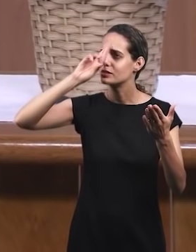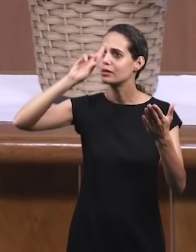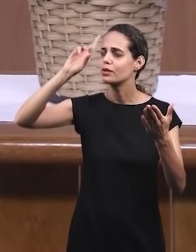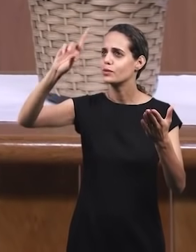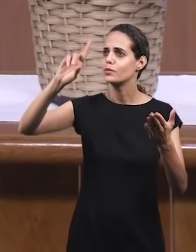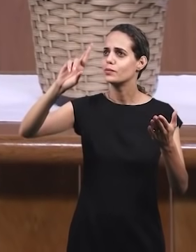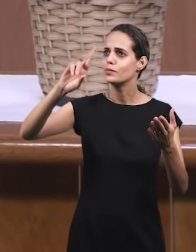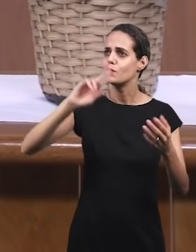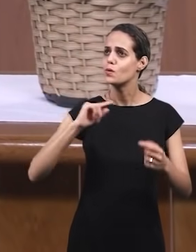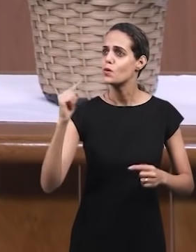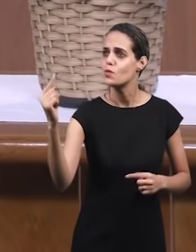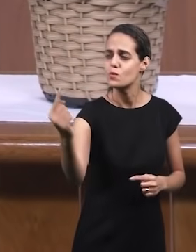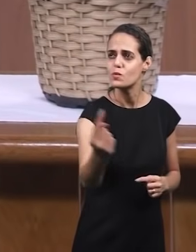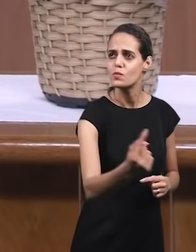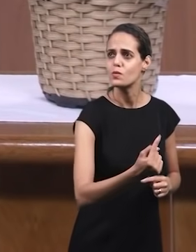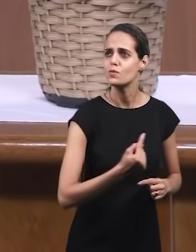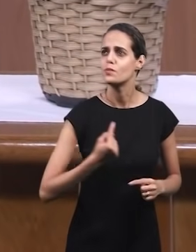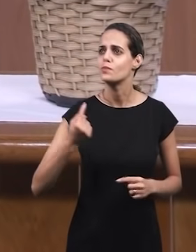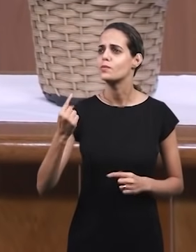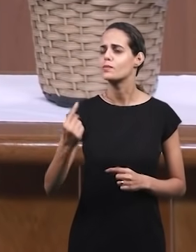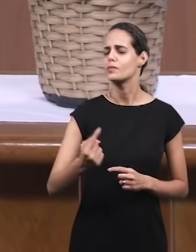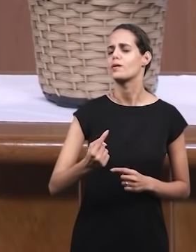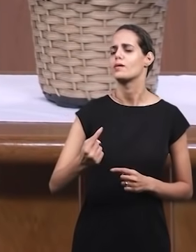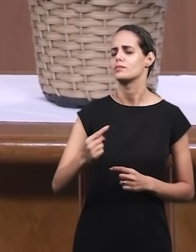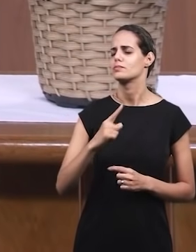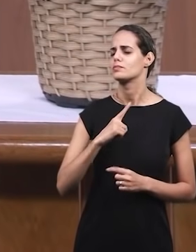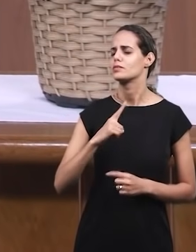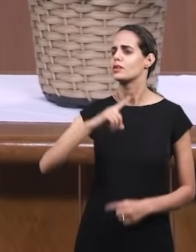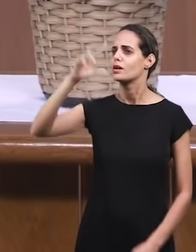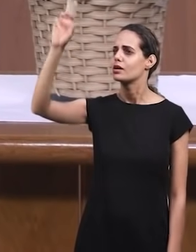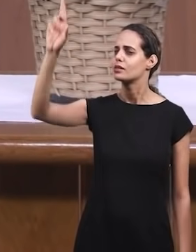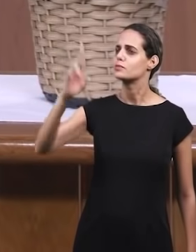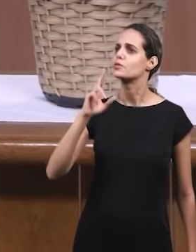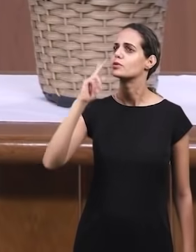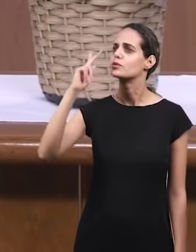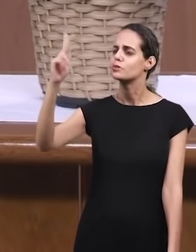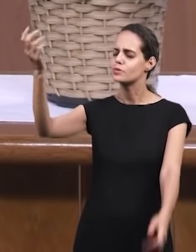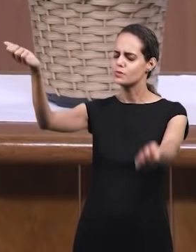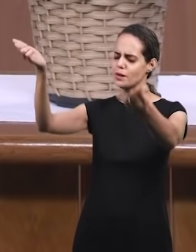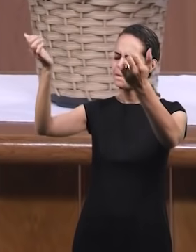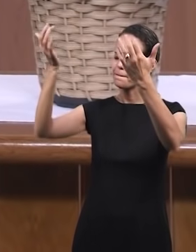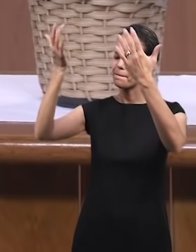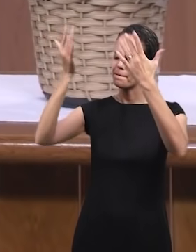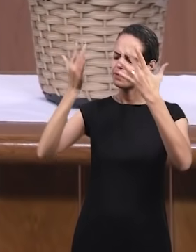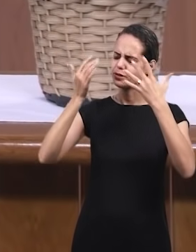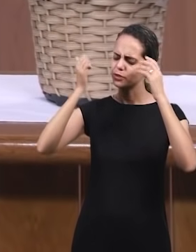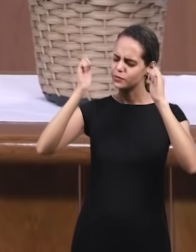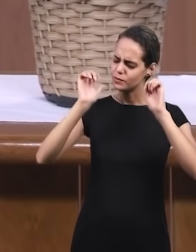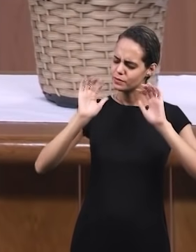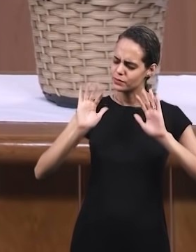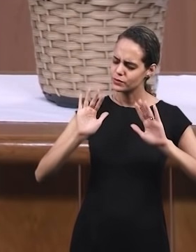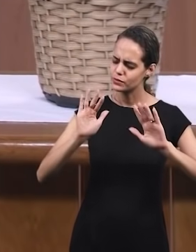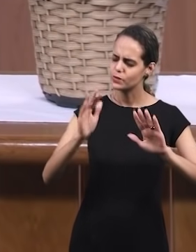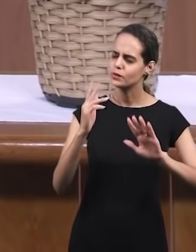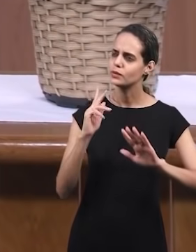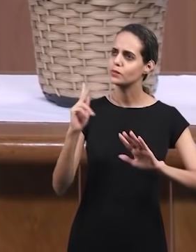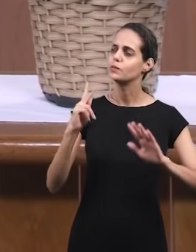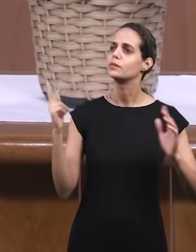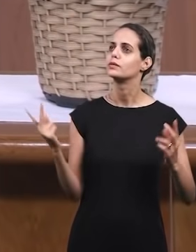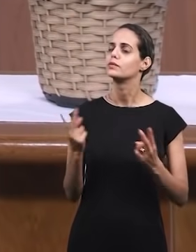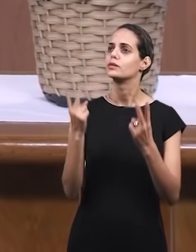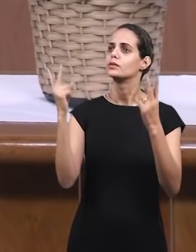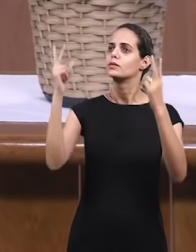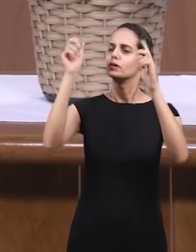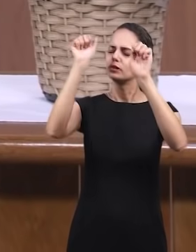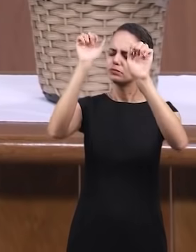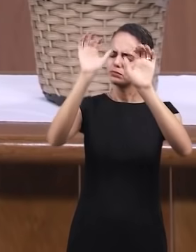Senhor, que possamos alcançar a Tua resposta, a Tua bênção, Senhor Deus, a Tua vitória. Põe a Tua